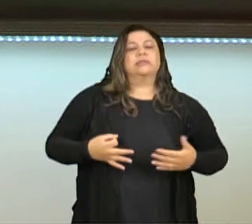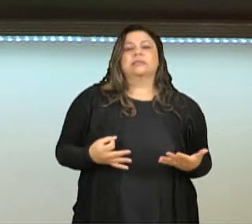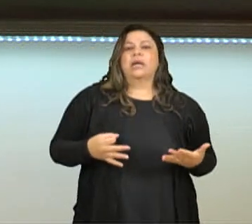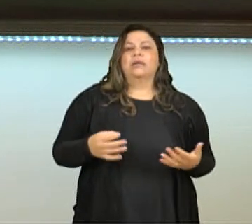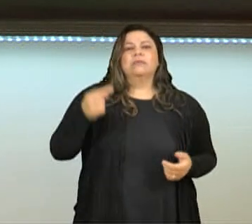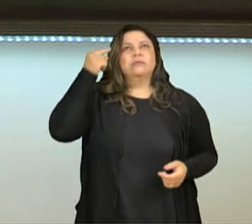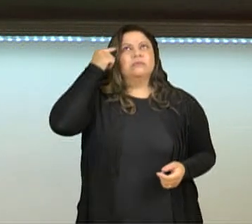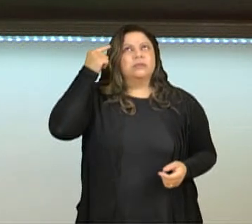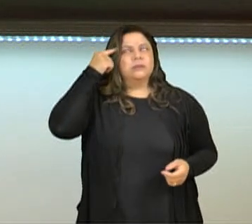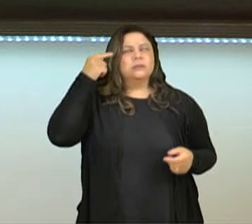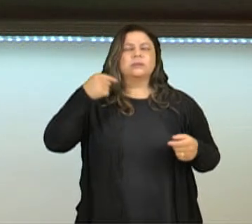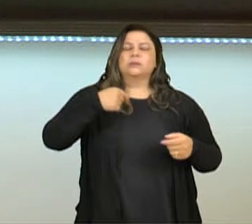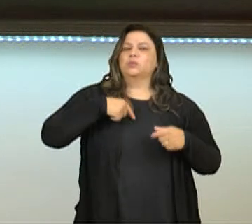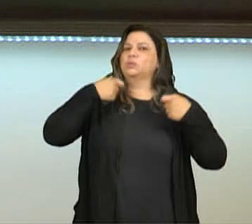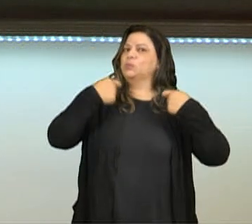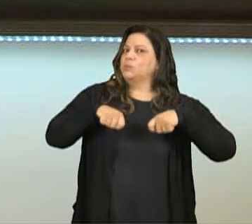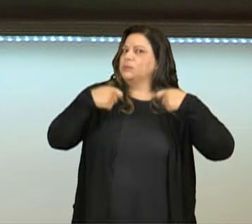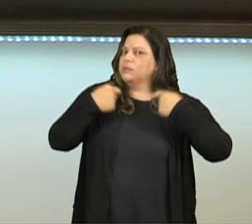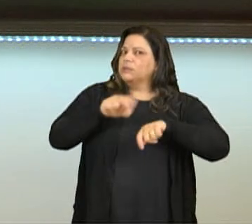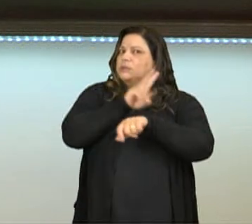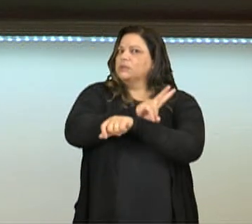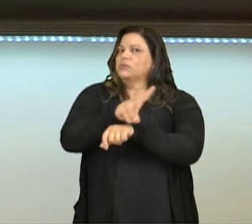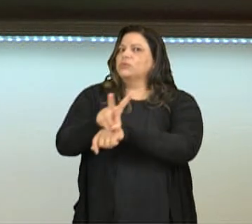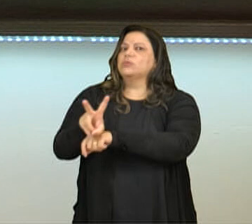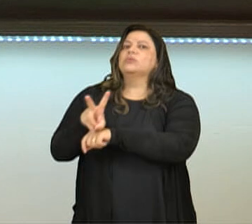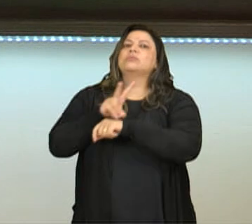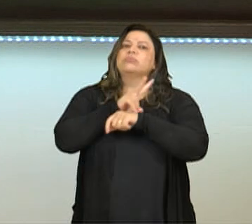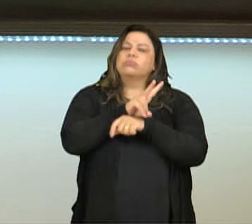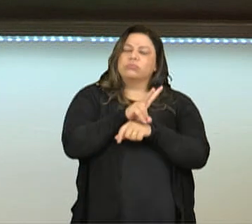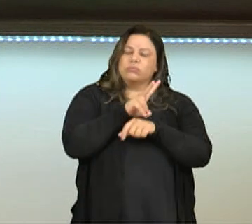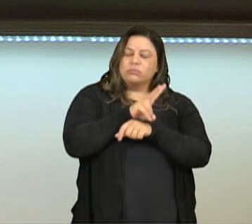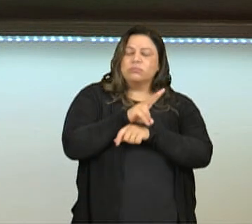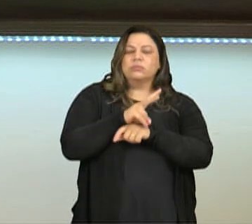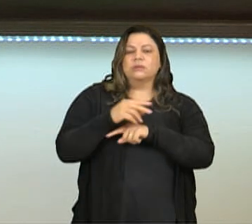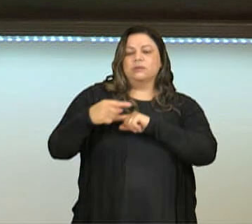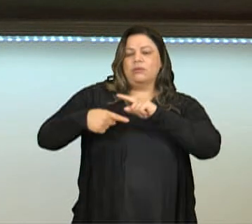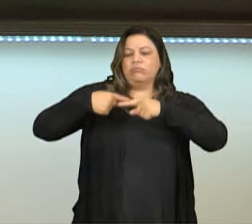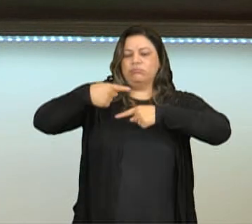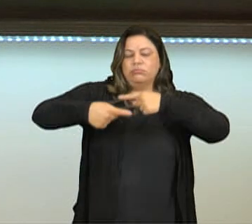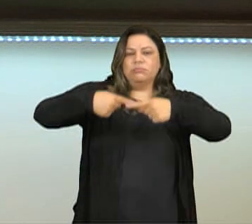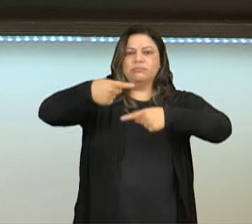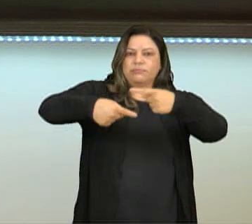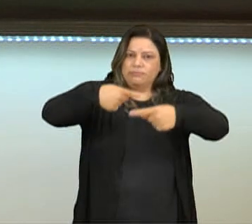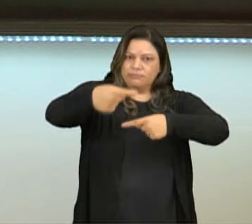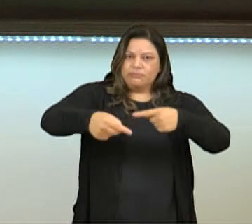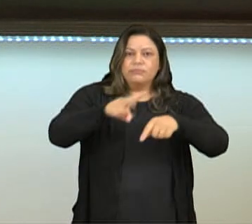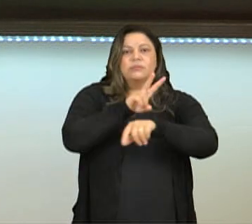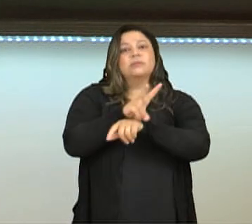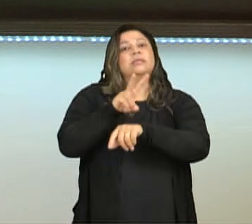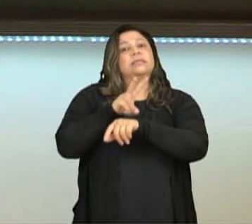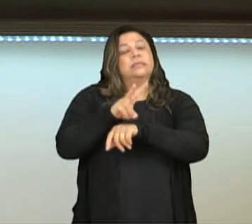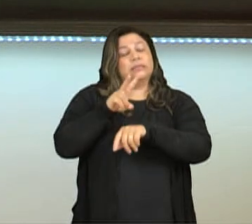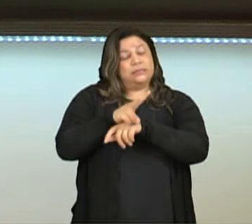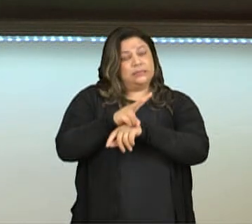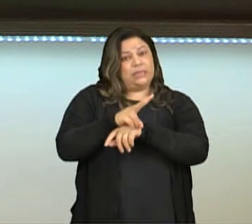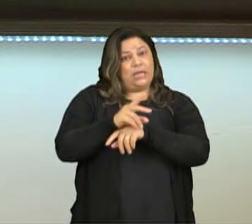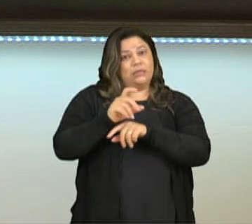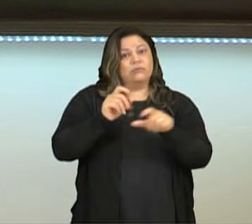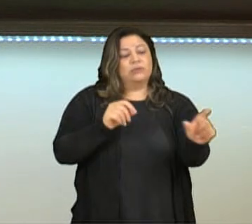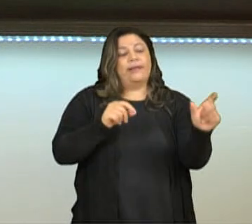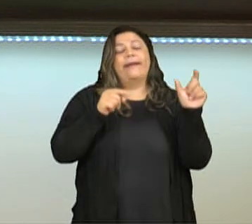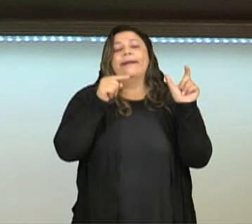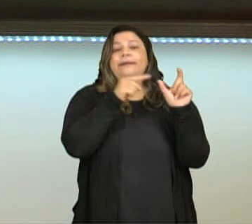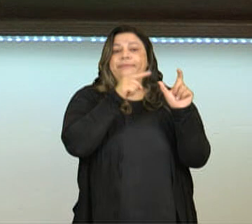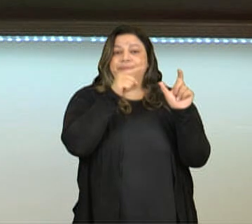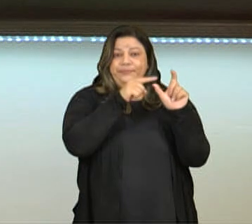pensando que eu preciso conservar este recurso para as próximas gerações. E aí nós entramos naquela palavrinha